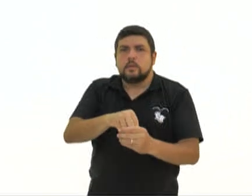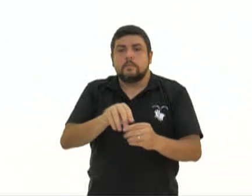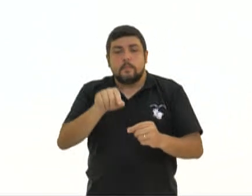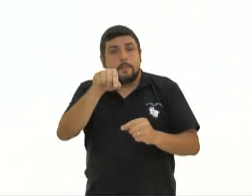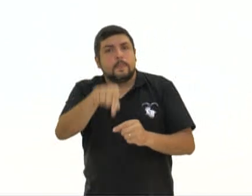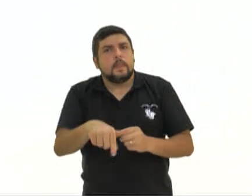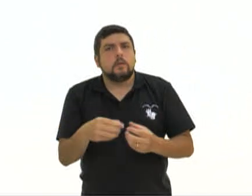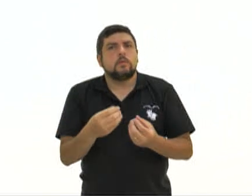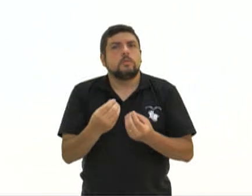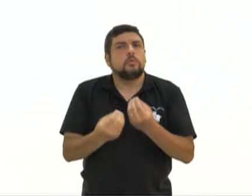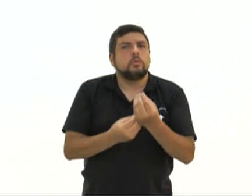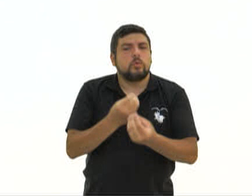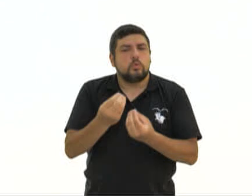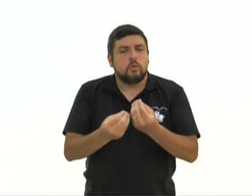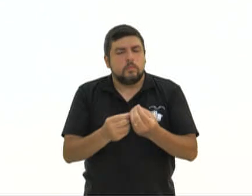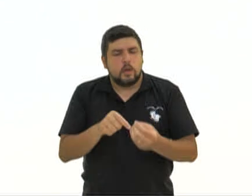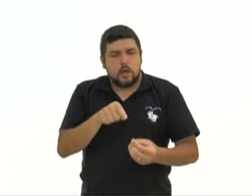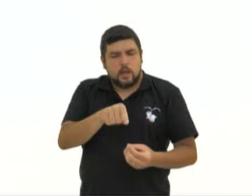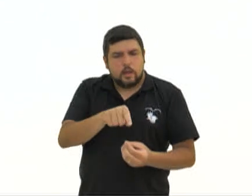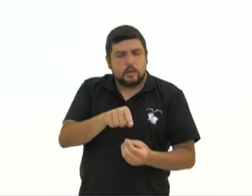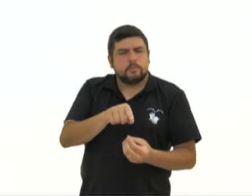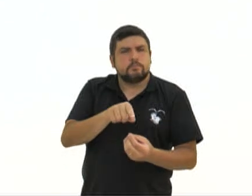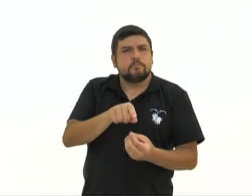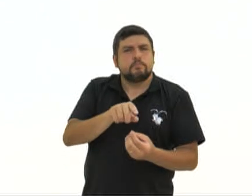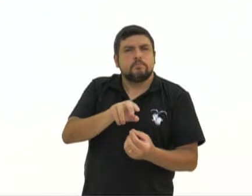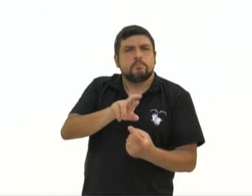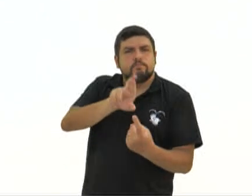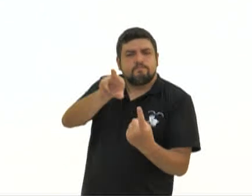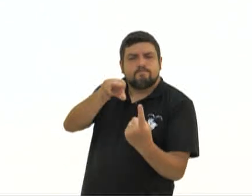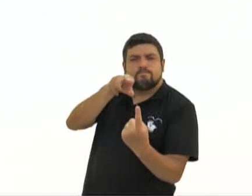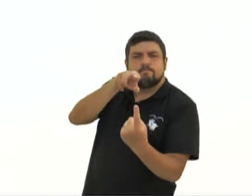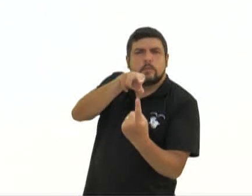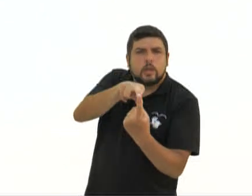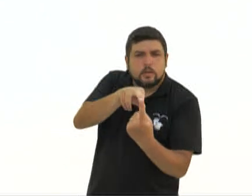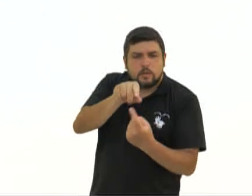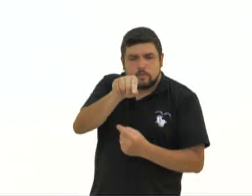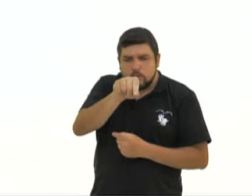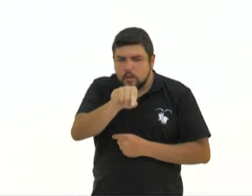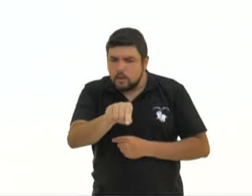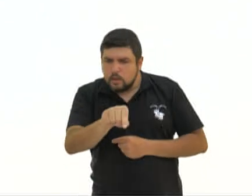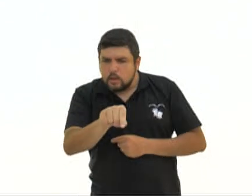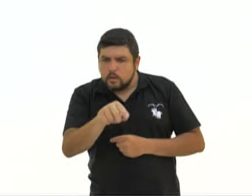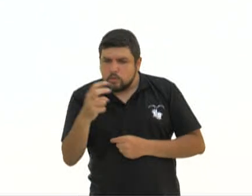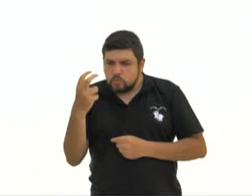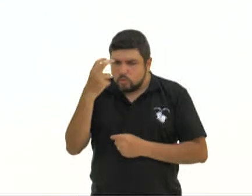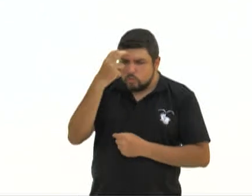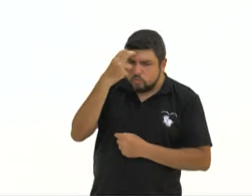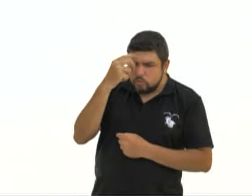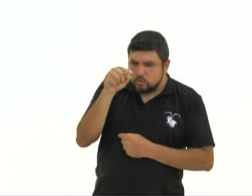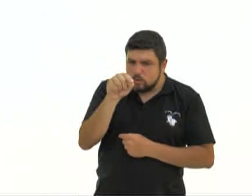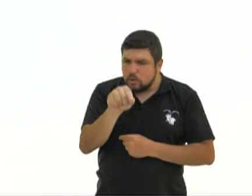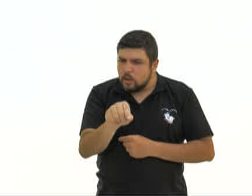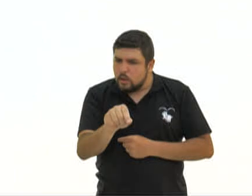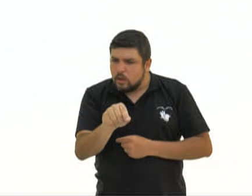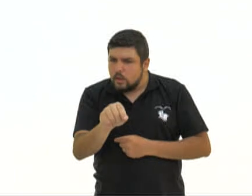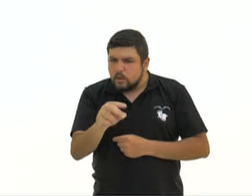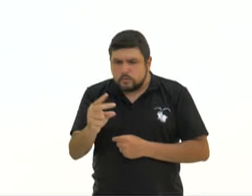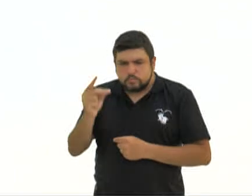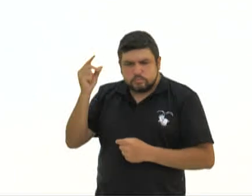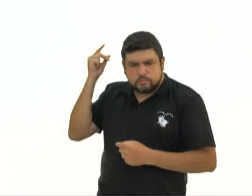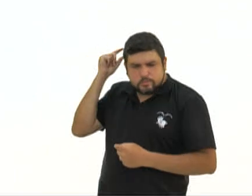passam a ser uma referência cultural para aqueles artistas e cientistas daquele